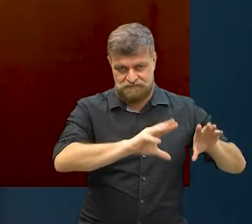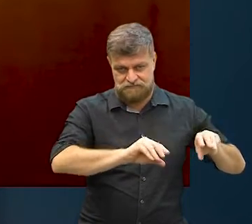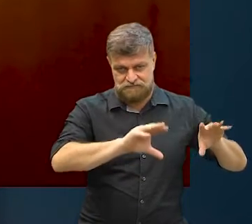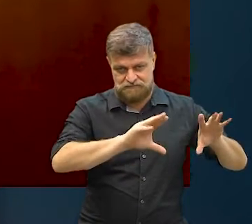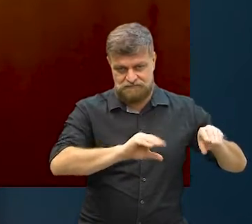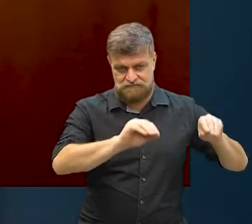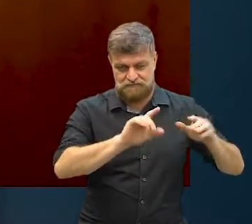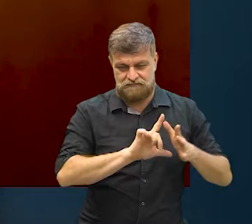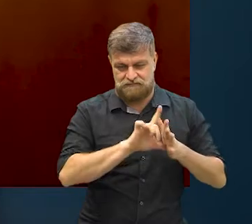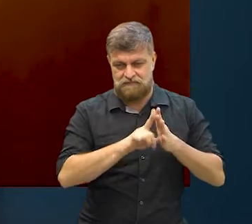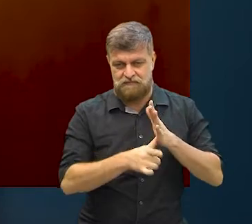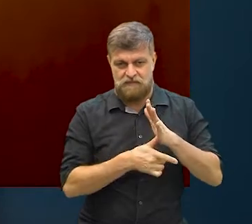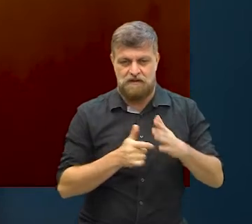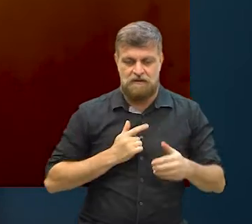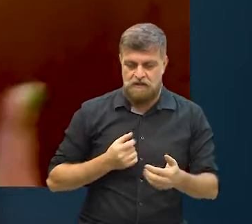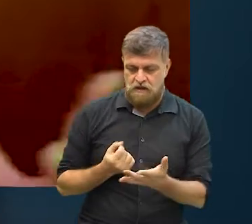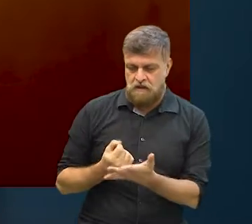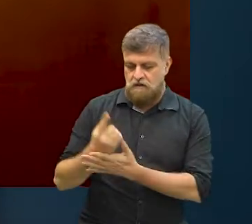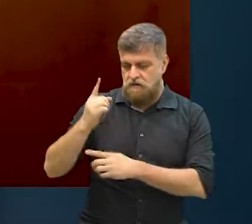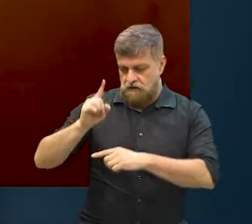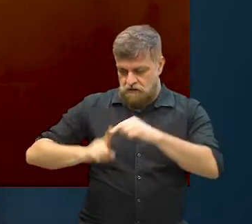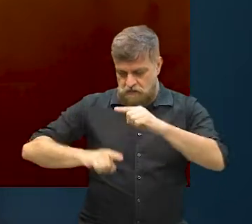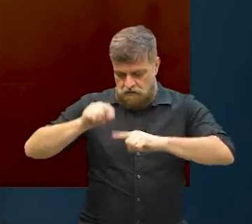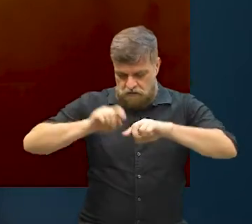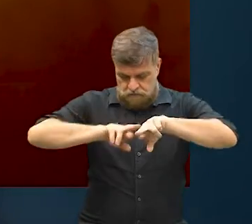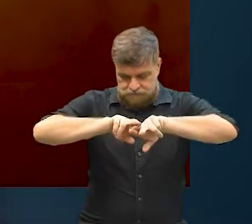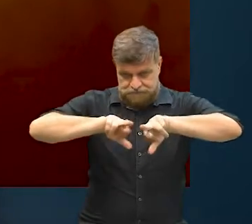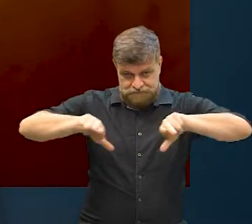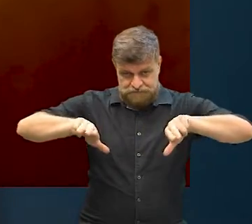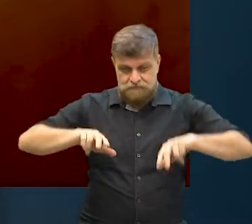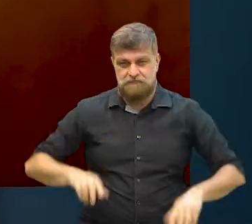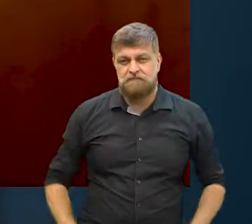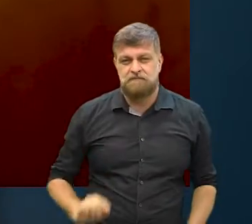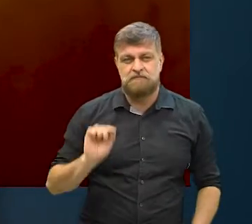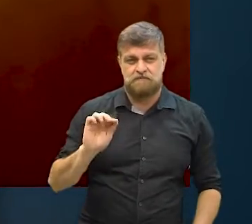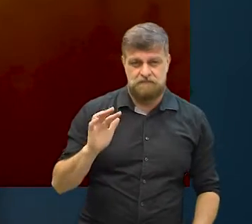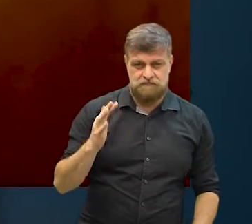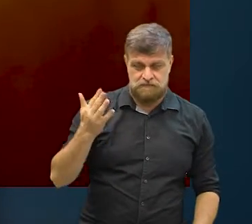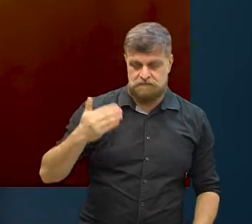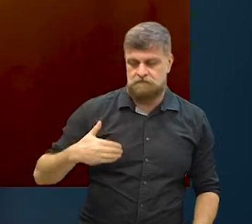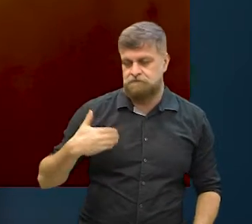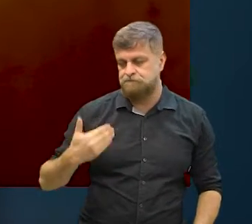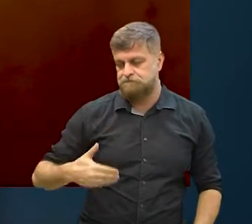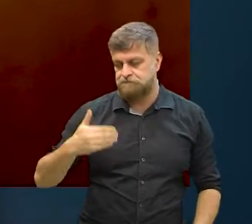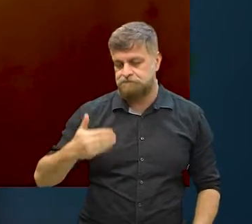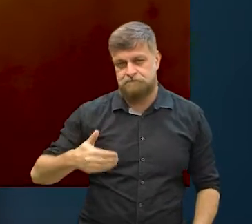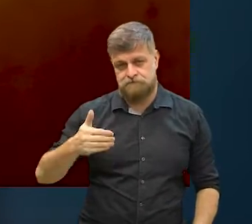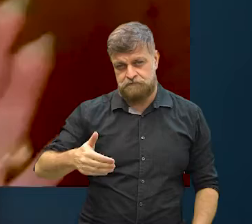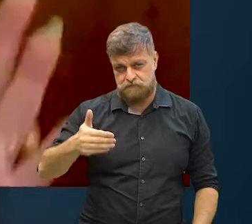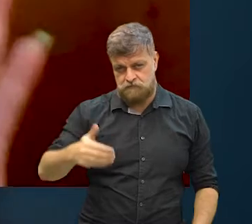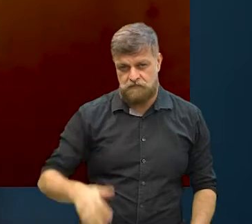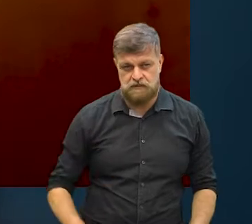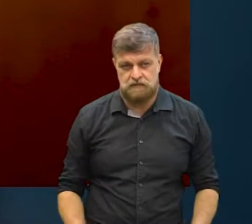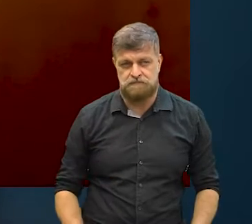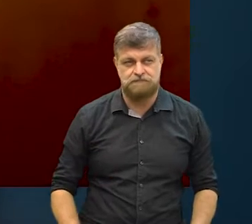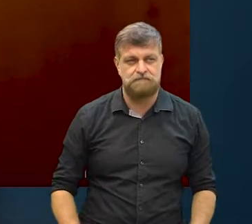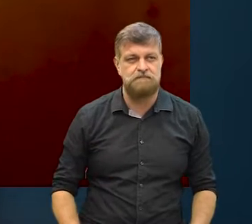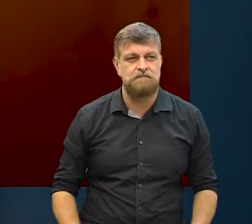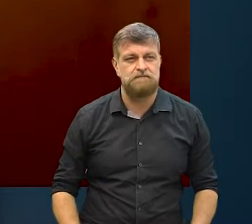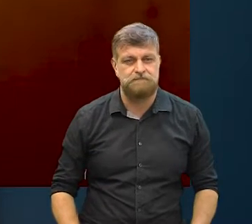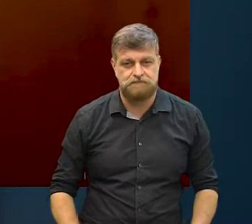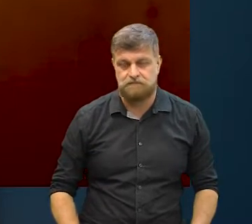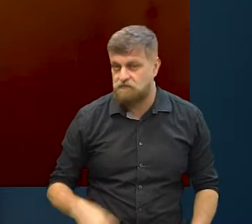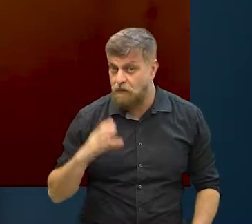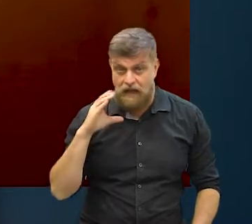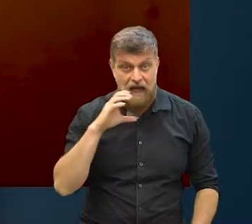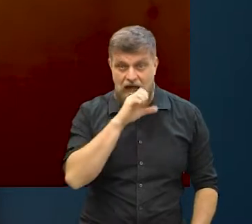massagem, aí eu fui, comprei um aparelho, fui, comprei outro. E aí foi indo e desandou.